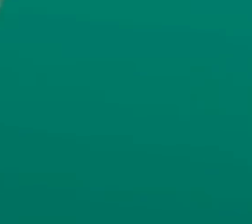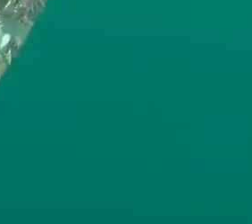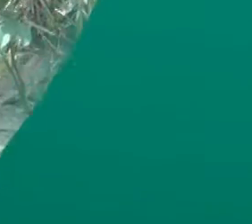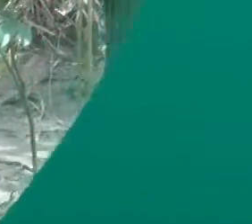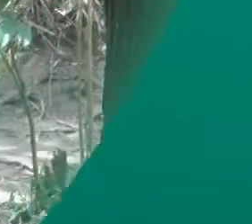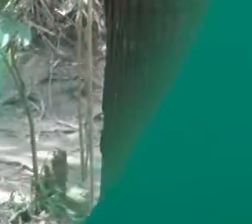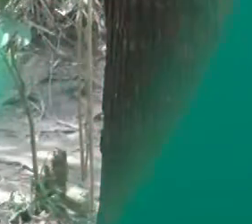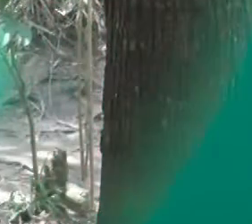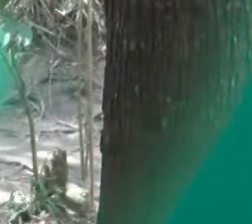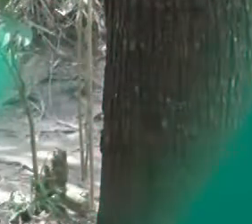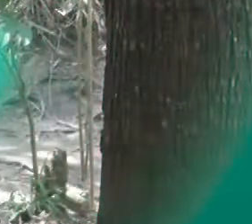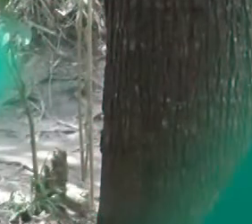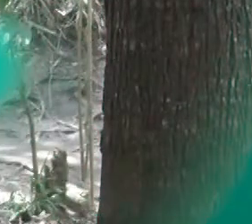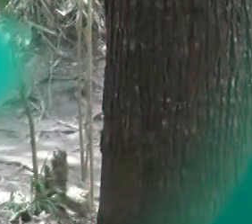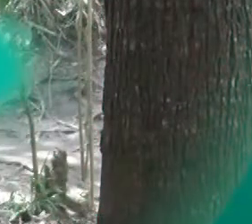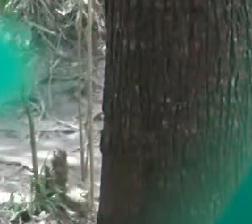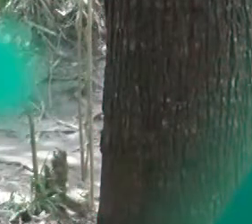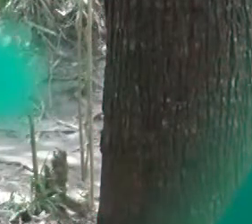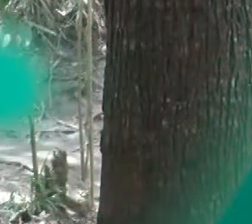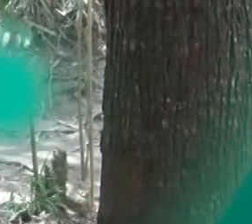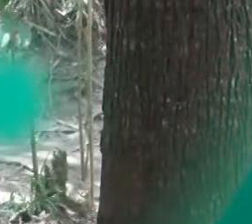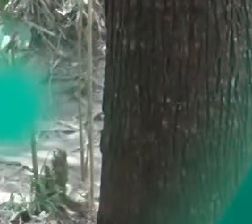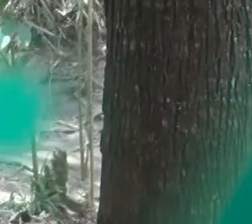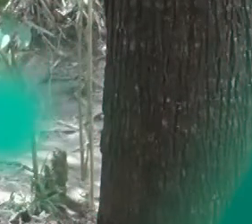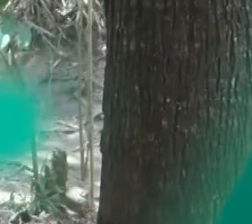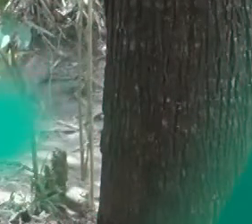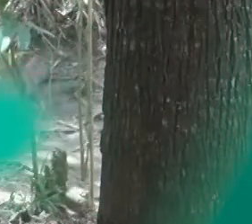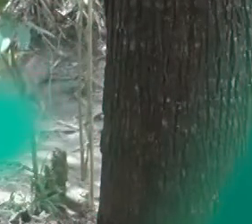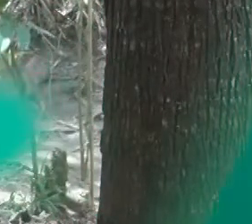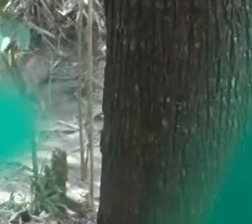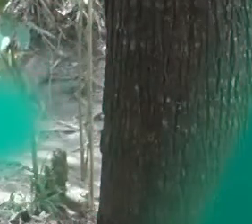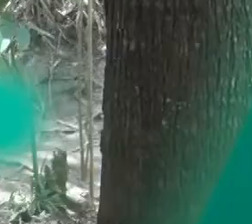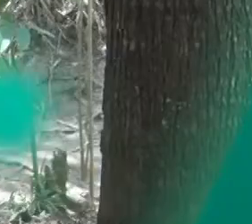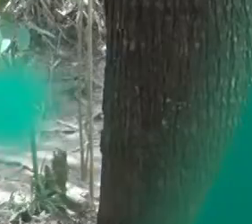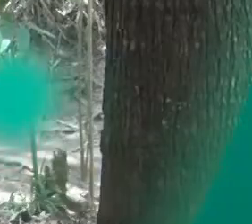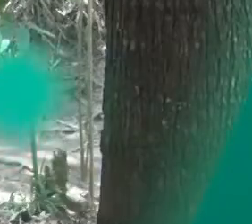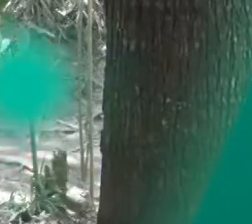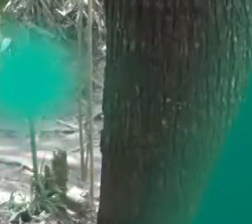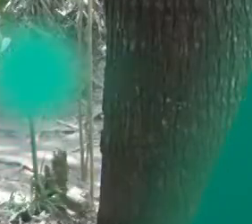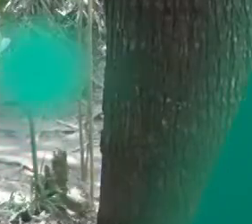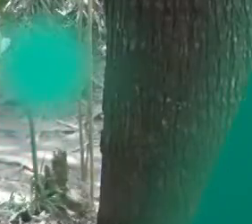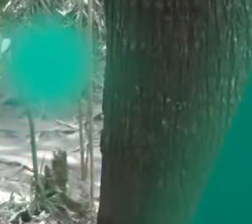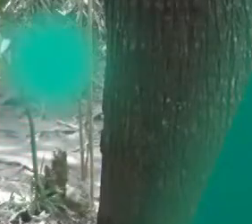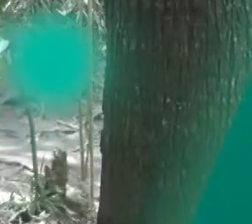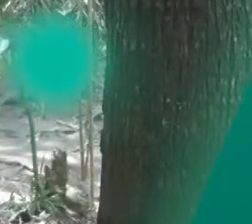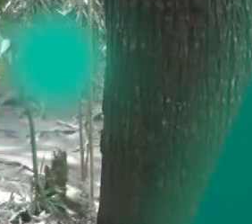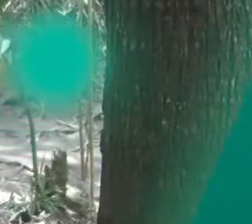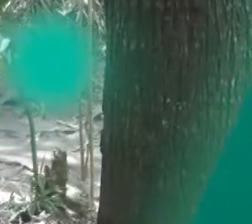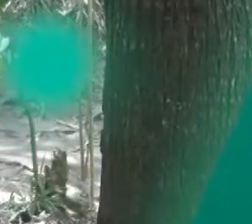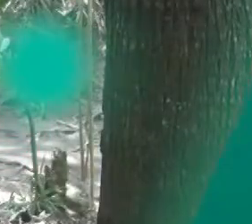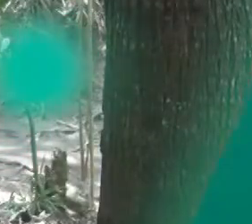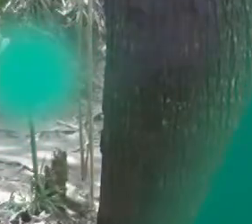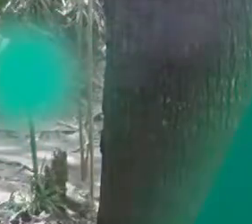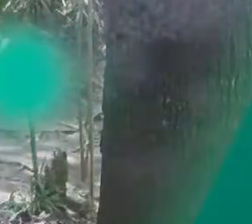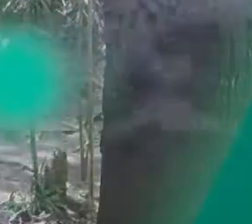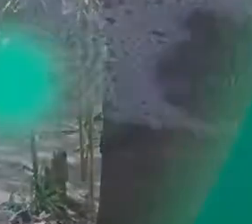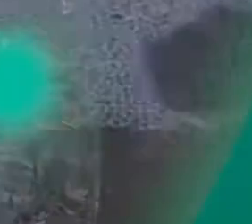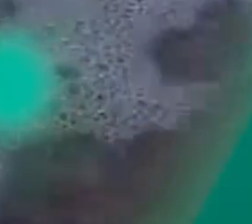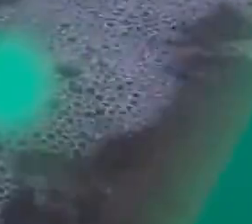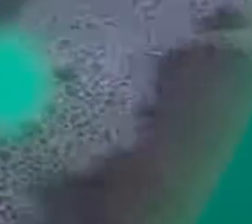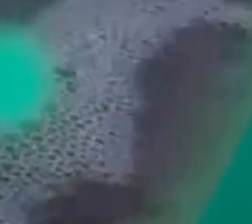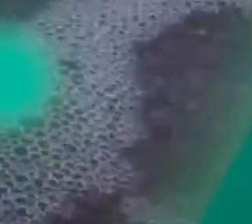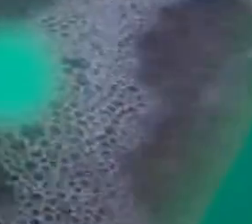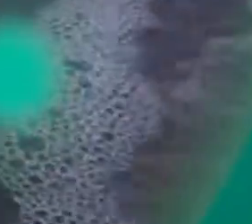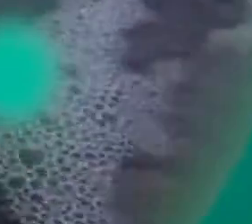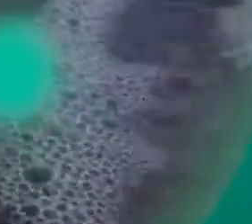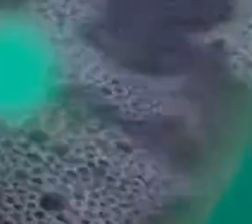Olá, tudo bem? No próximo Univerciência vamos entender por que o oxigênio analisado em árvores da Caatinga é indicador de secas. Você já